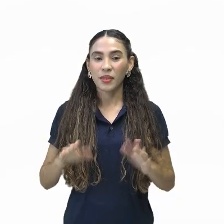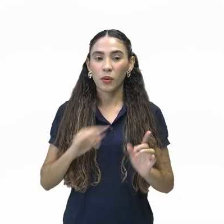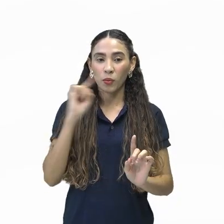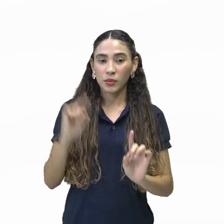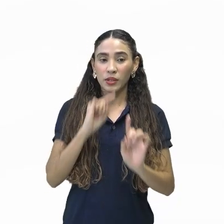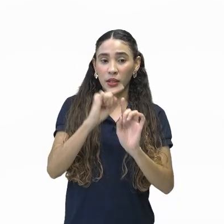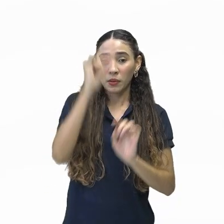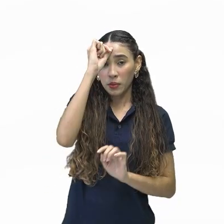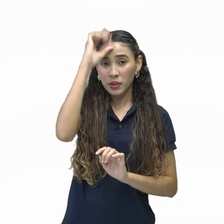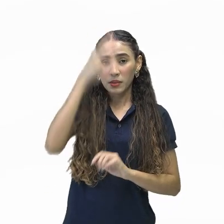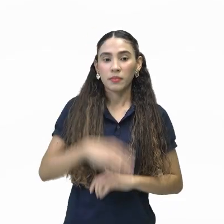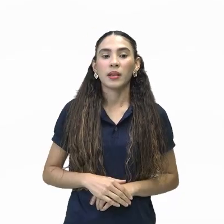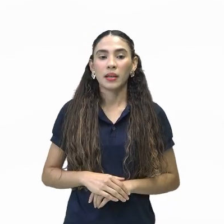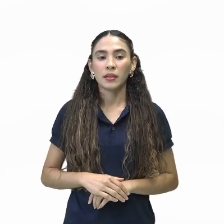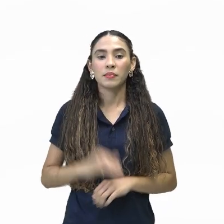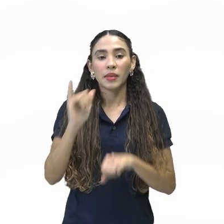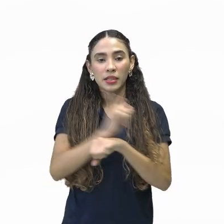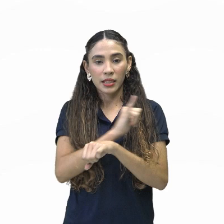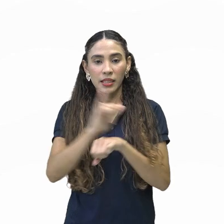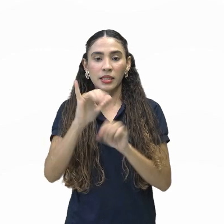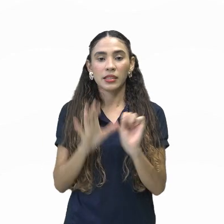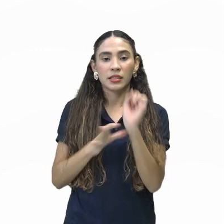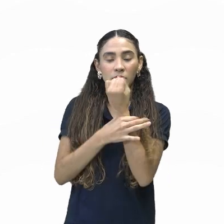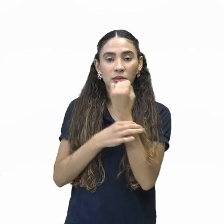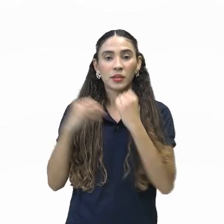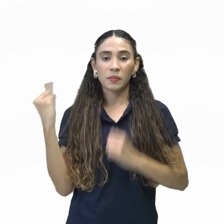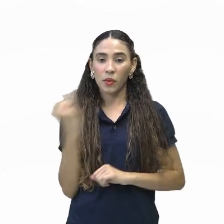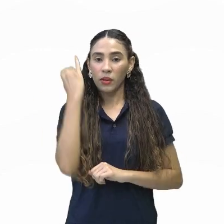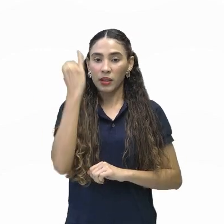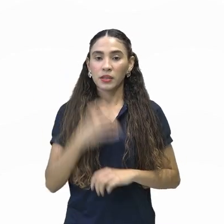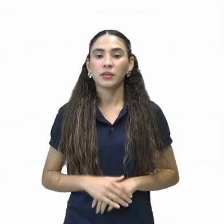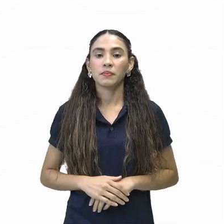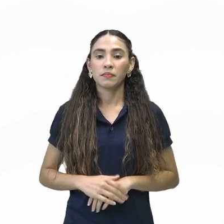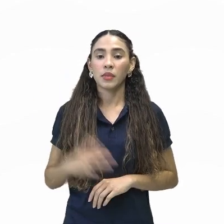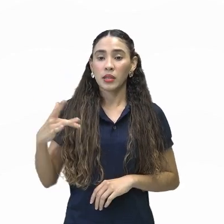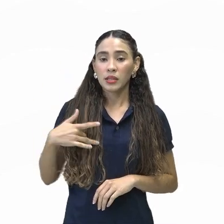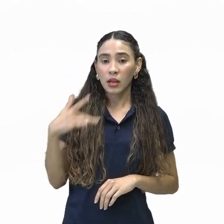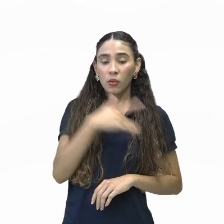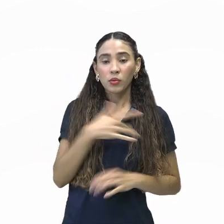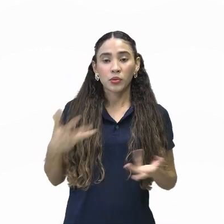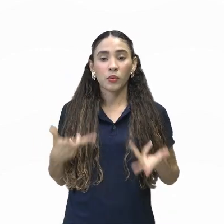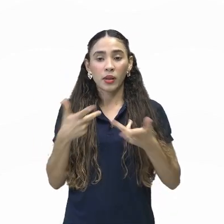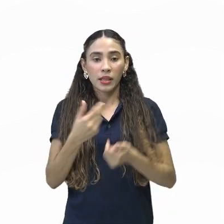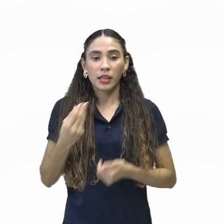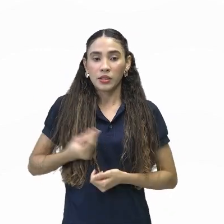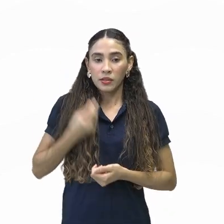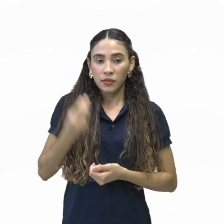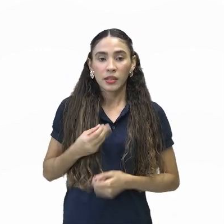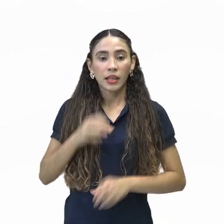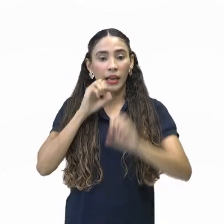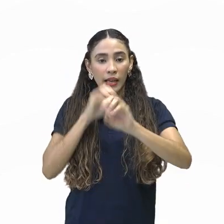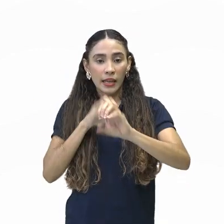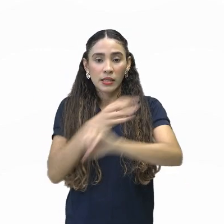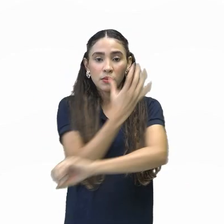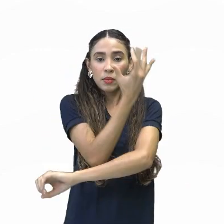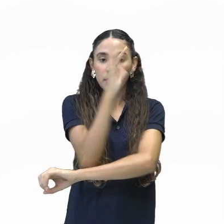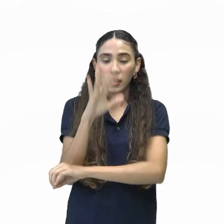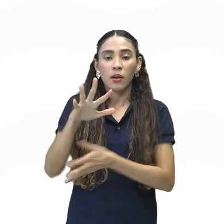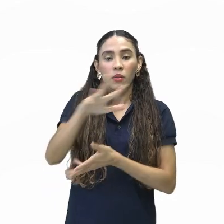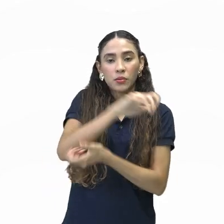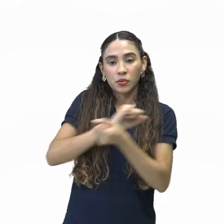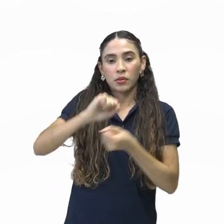Objetos de conhecimento, fontes confiáveis e relevantes, saúde e bem-estar, educação